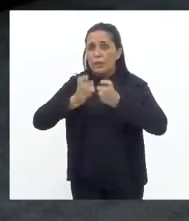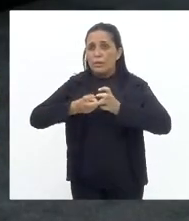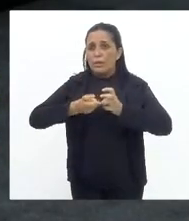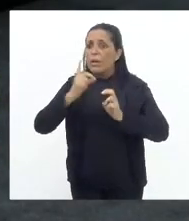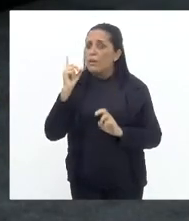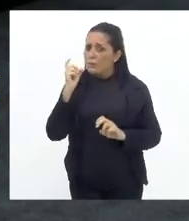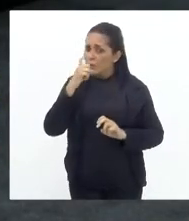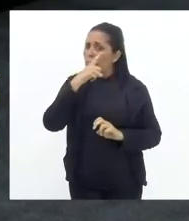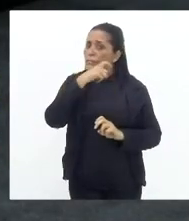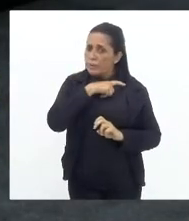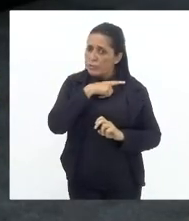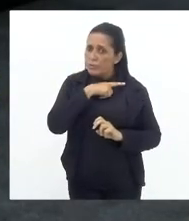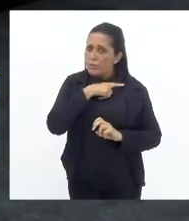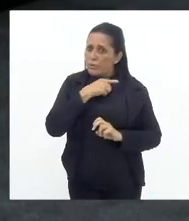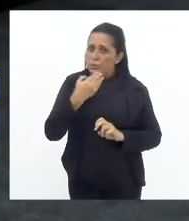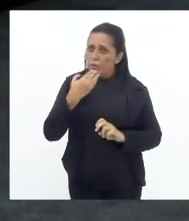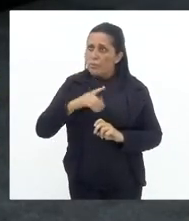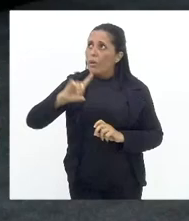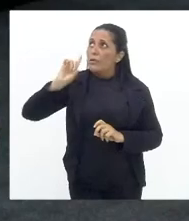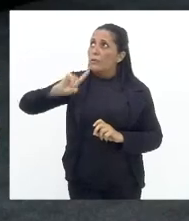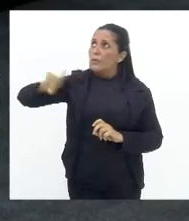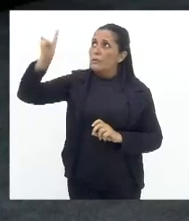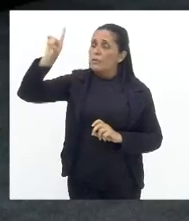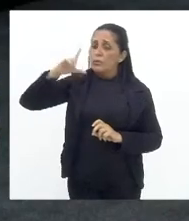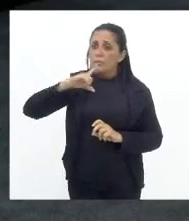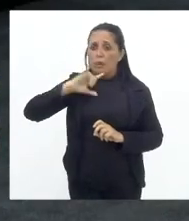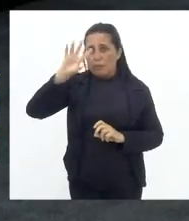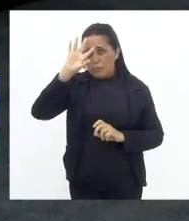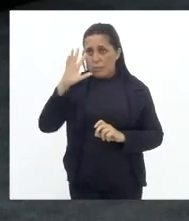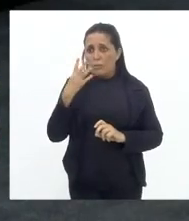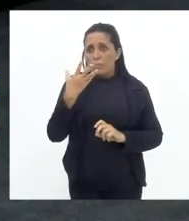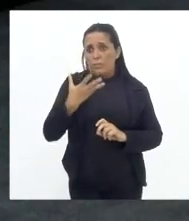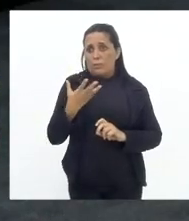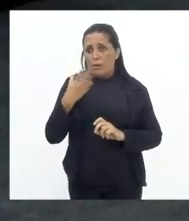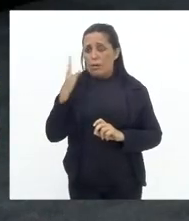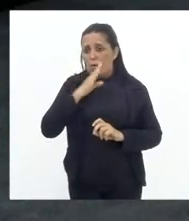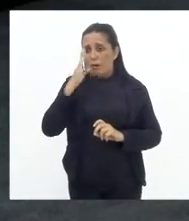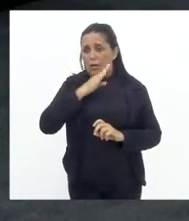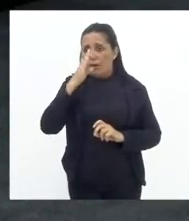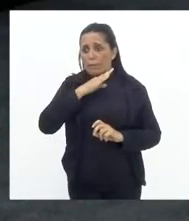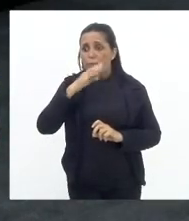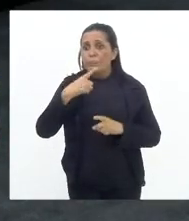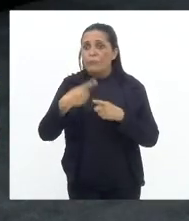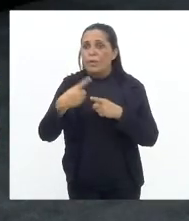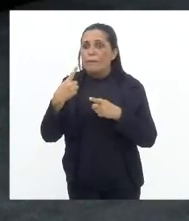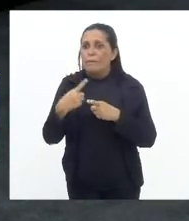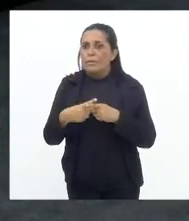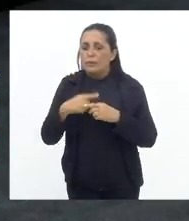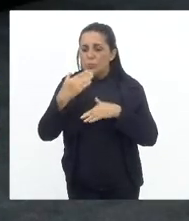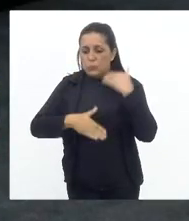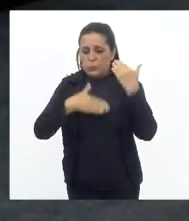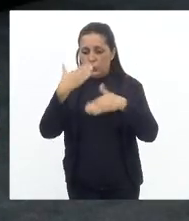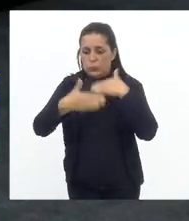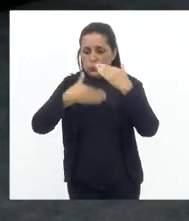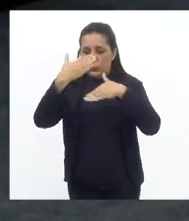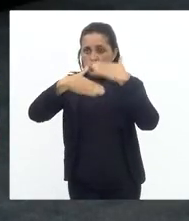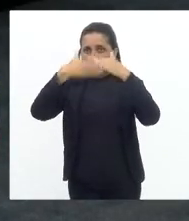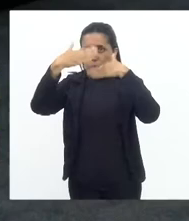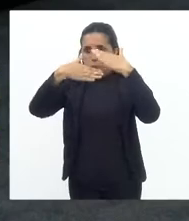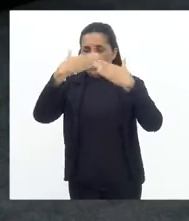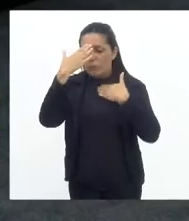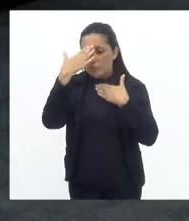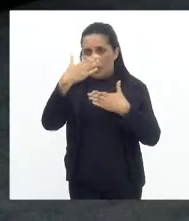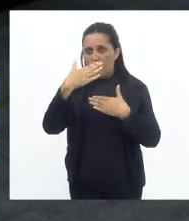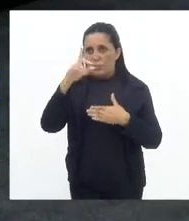que tá difícil eu rogo a Deus para que se tenha uma solução o mais breve possível porque só tá crescendo tem o